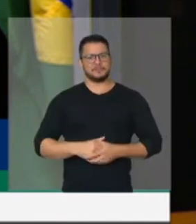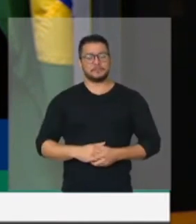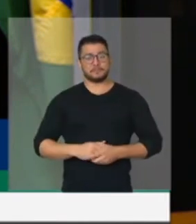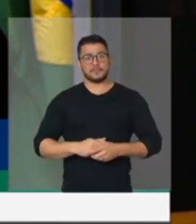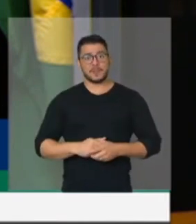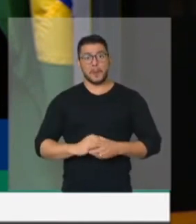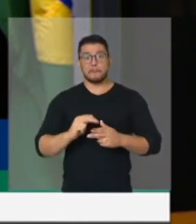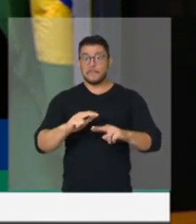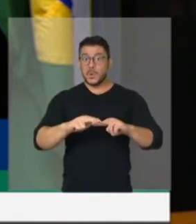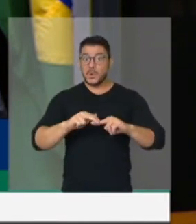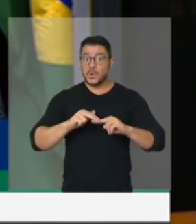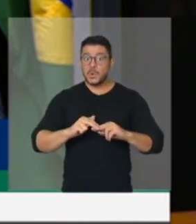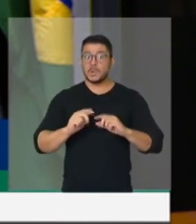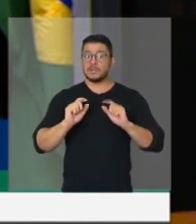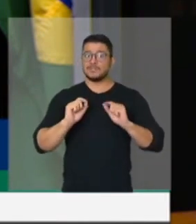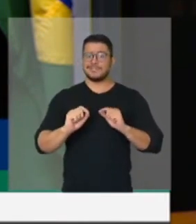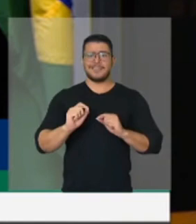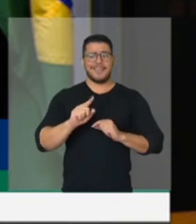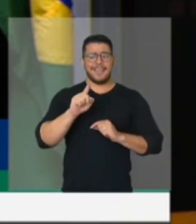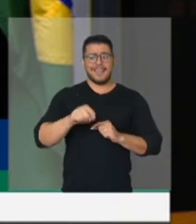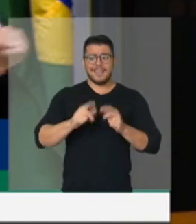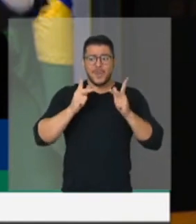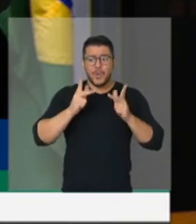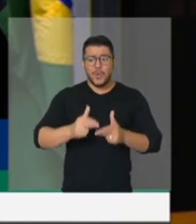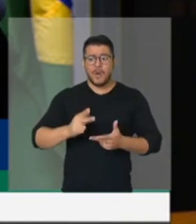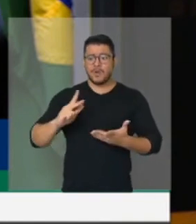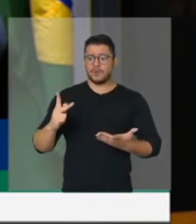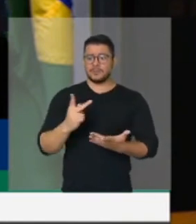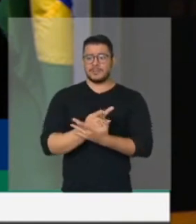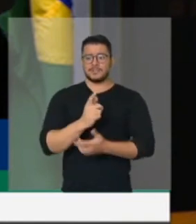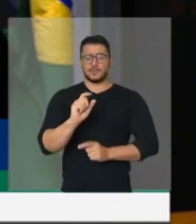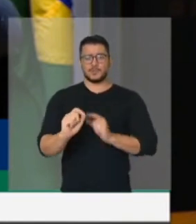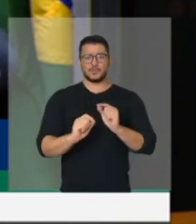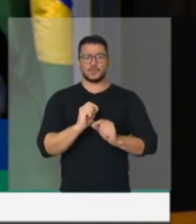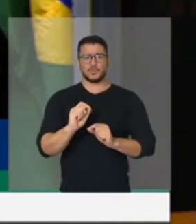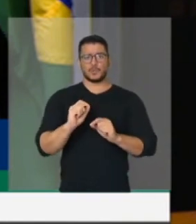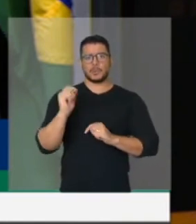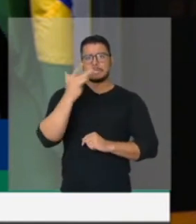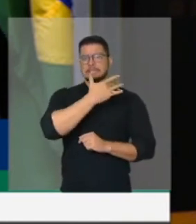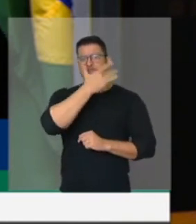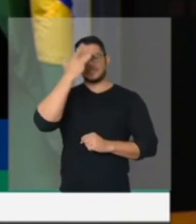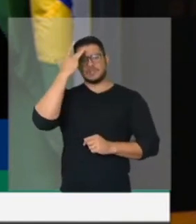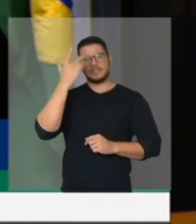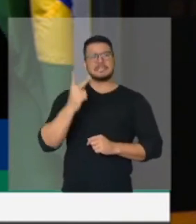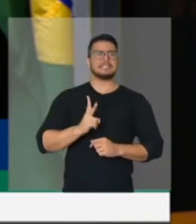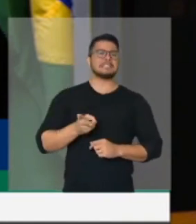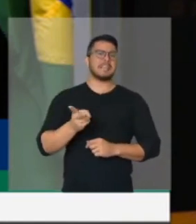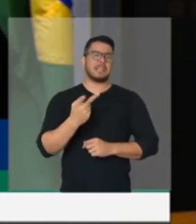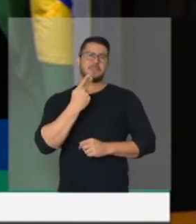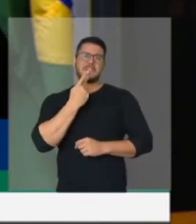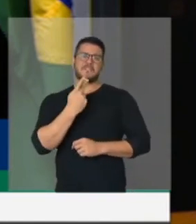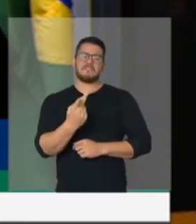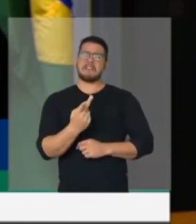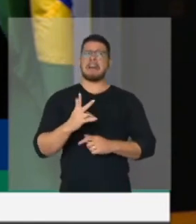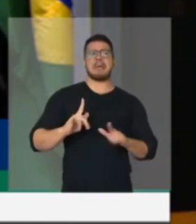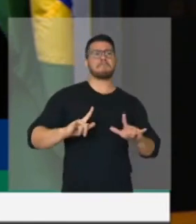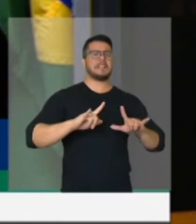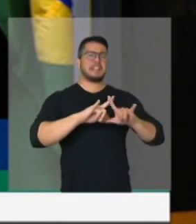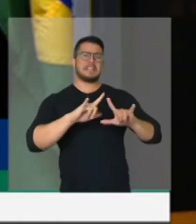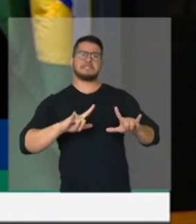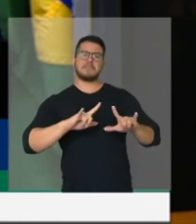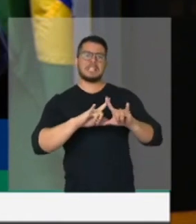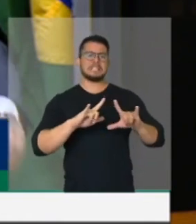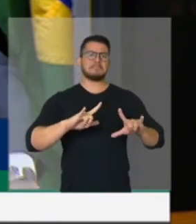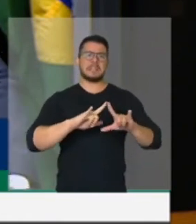por isso que a mesma hipocrisia desses que vivem falando de Melissa atacando falando que tem uma relação